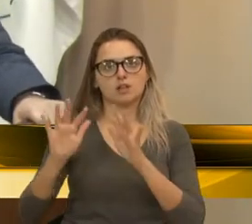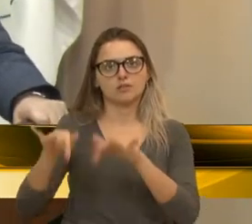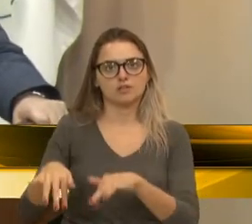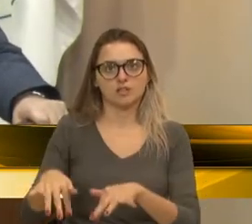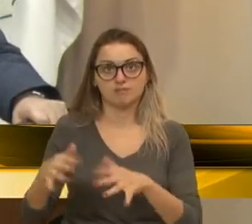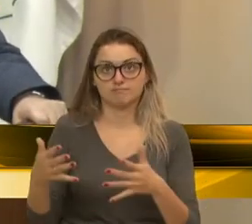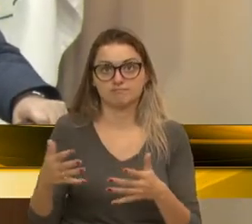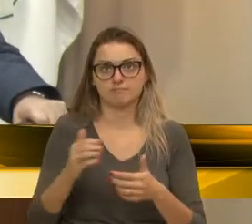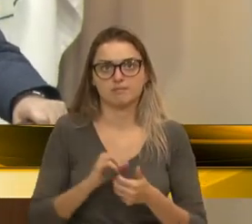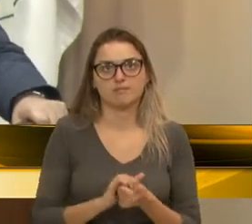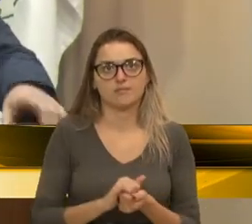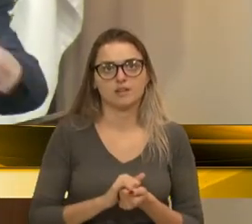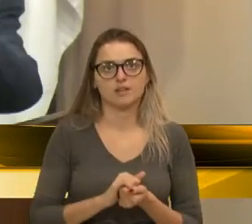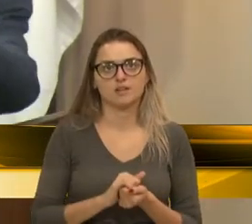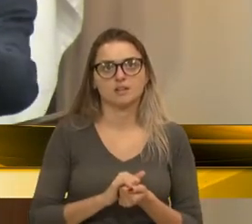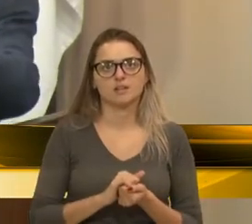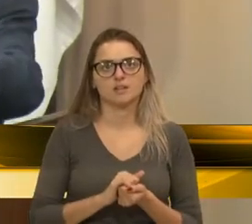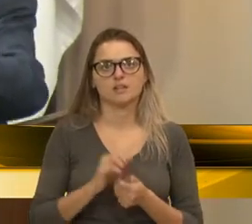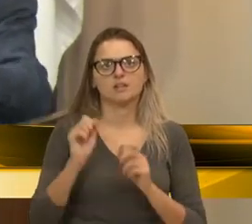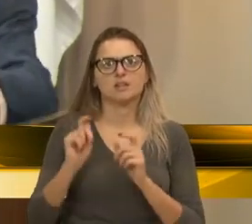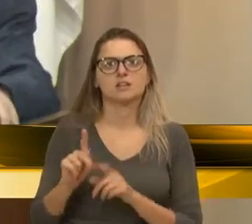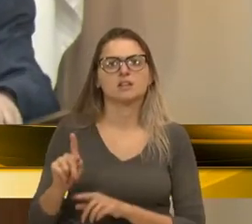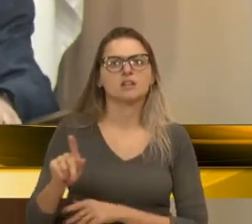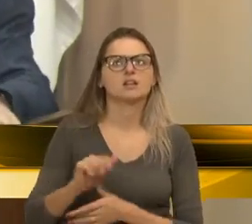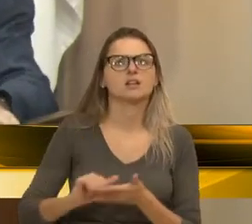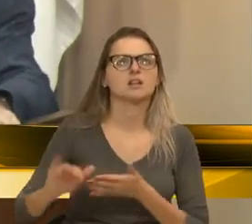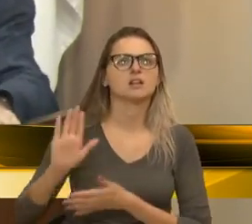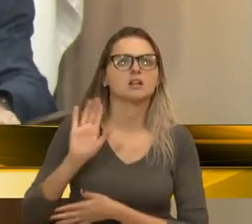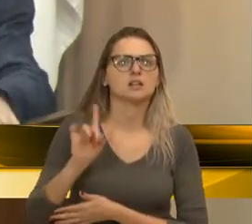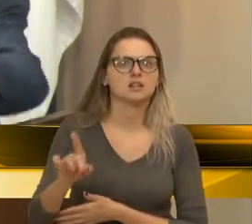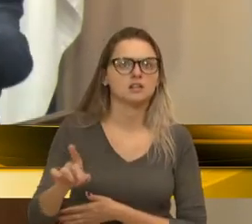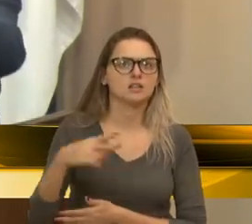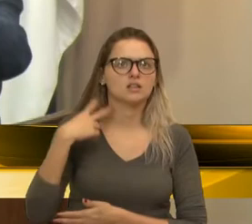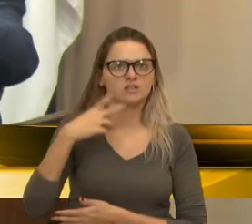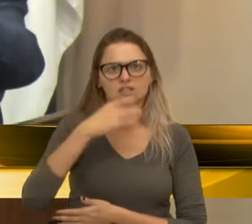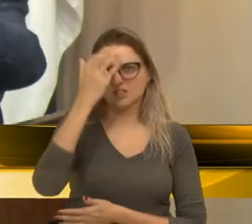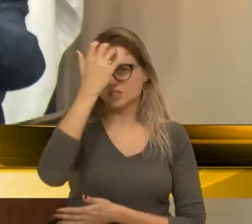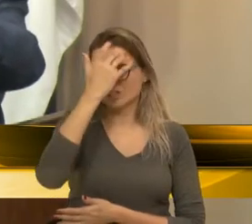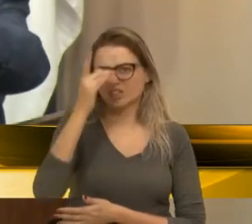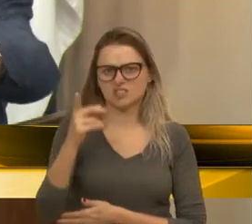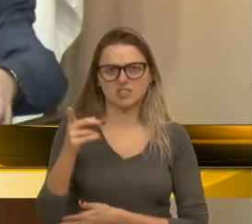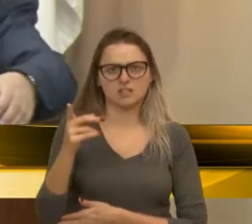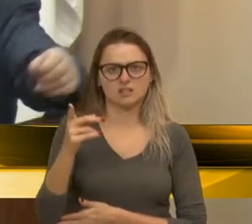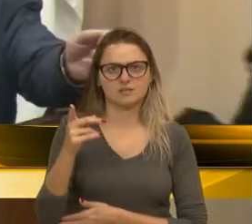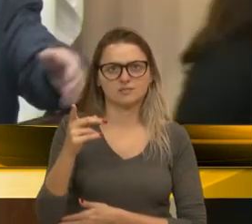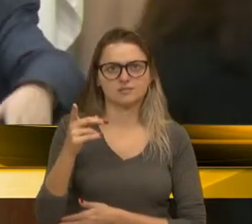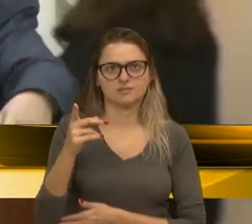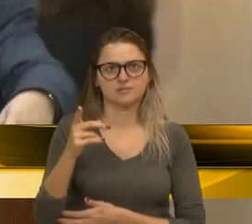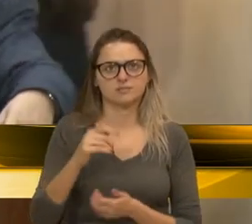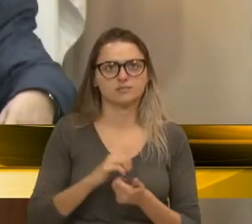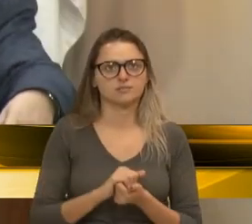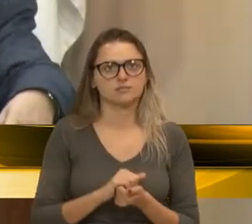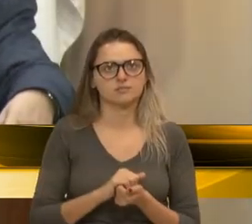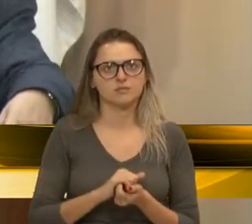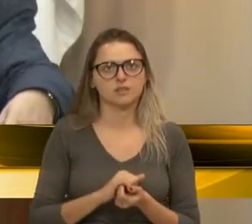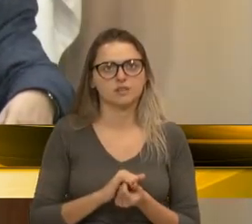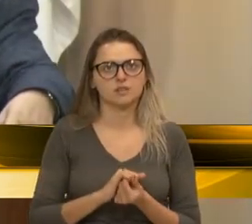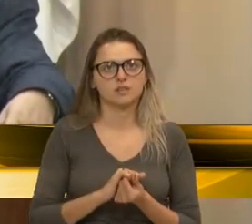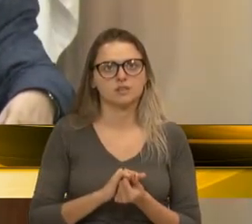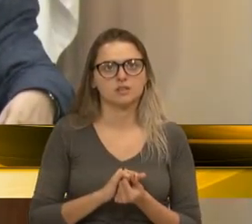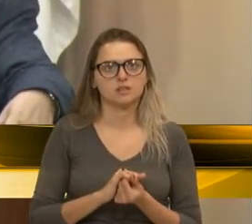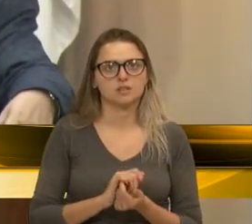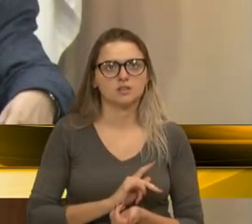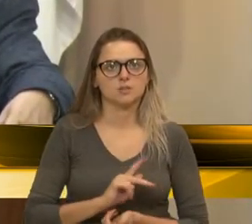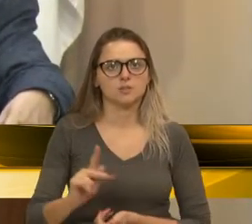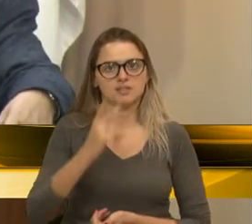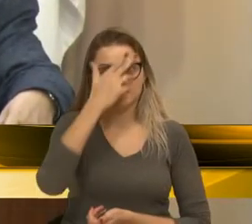mas quem é que tinha me pedido uma parte? Vereador Adiló, rapidamente, se for o caso. O presidente Cassina